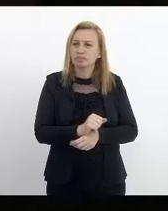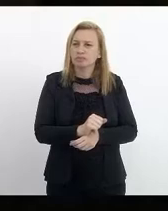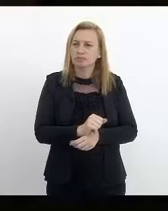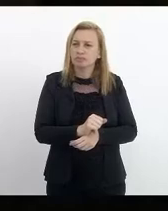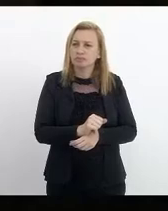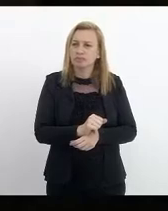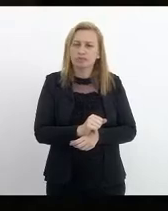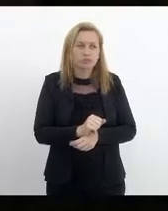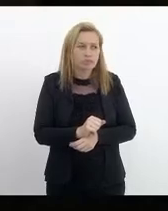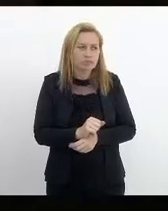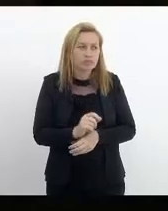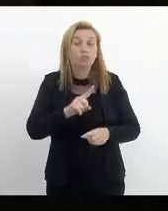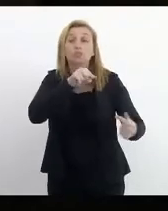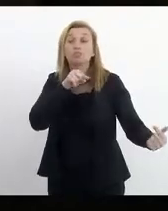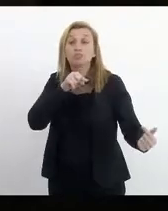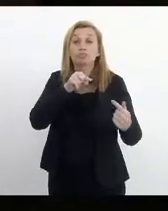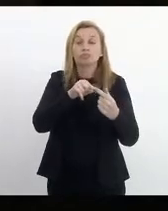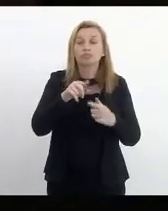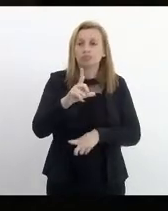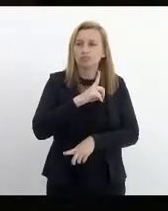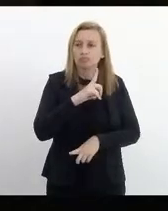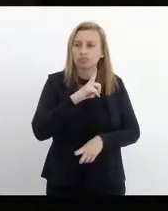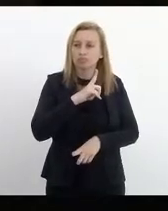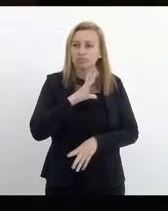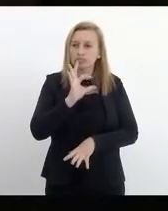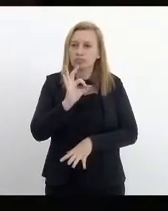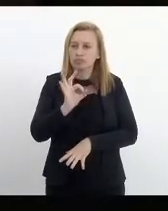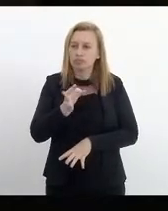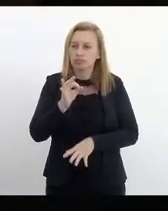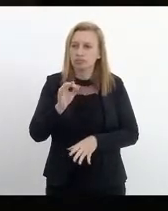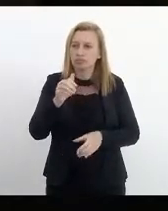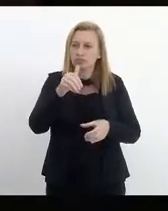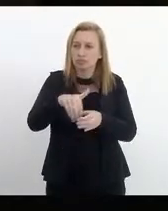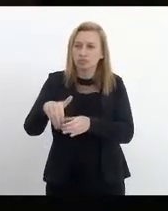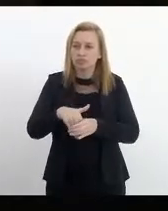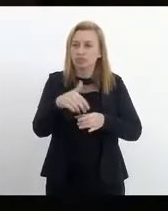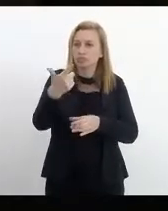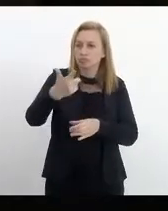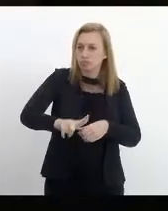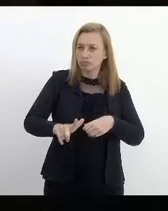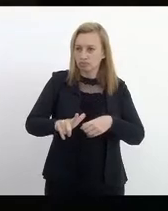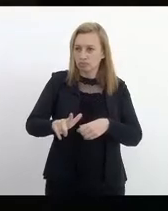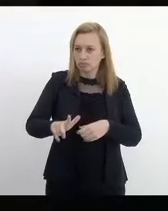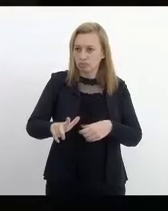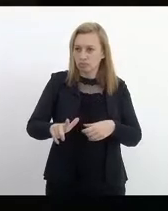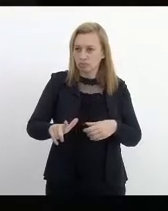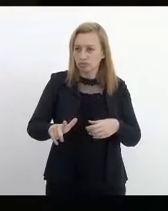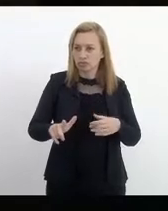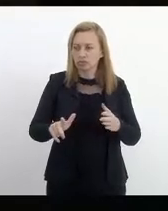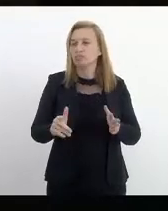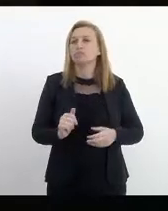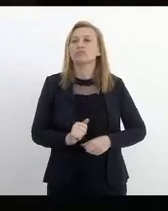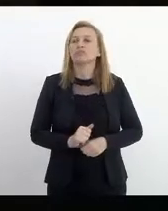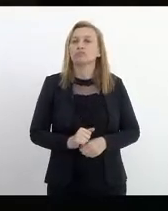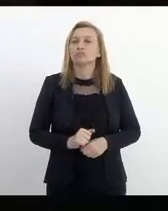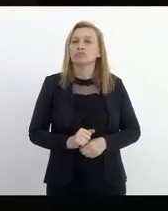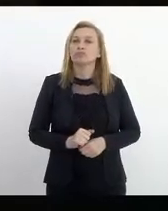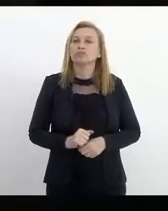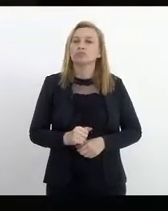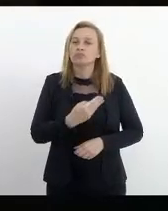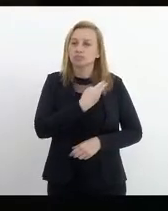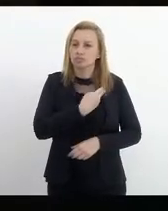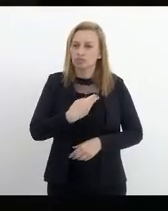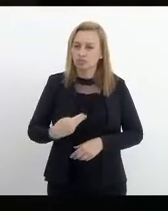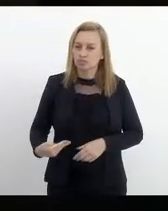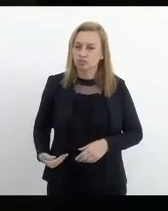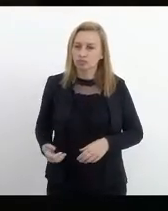como objetivo garantir as eleições do bloco Ponte do cargo de